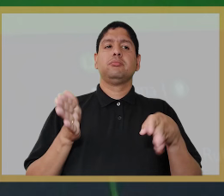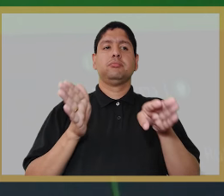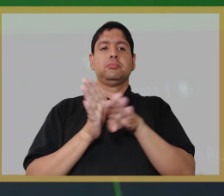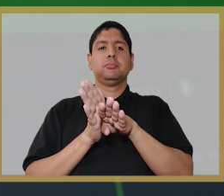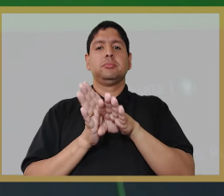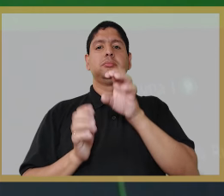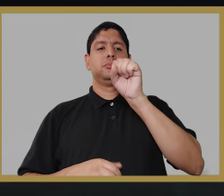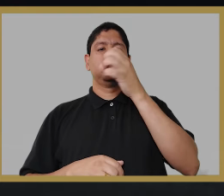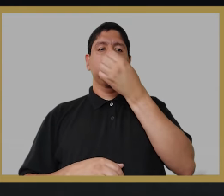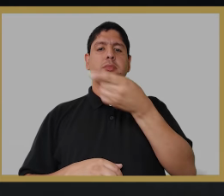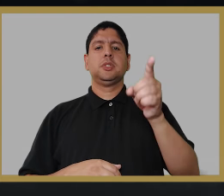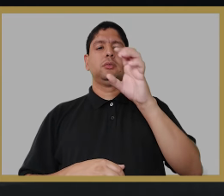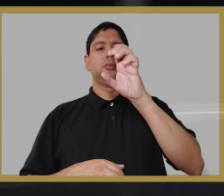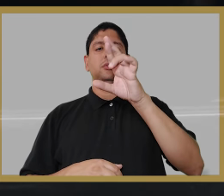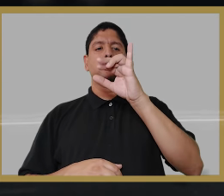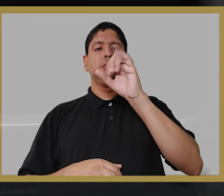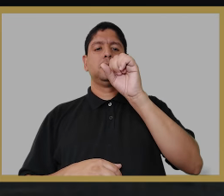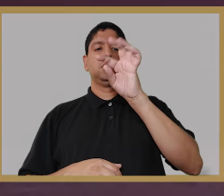São Cristóvão.